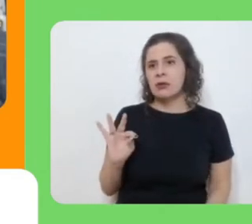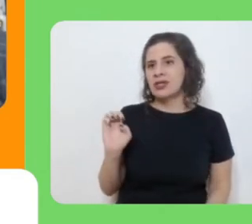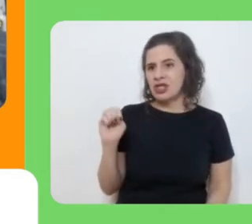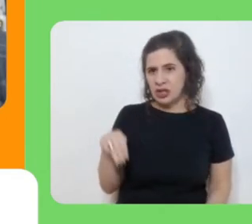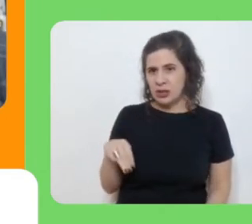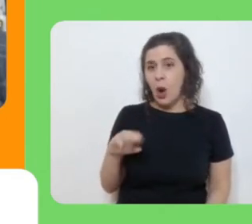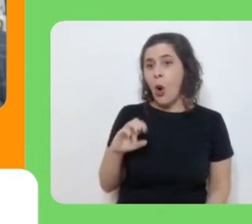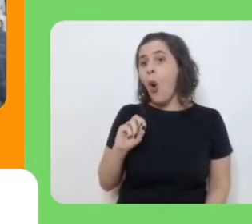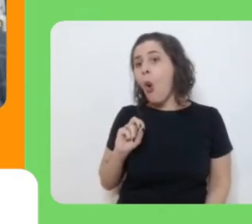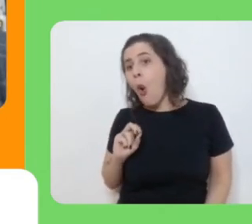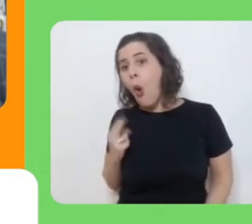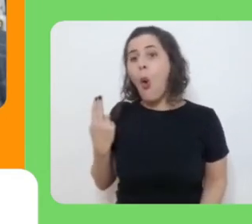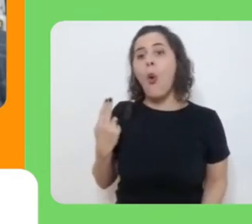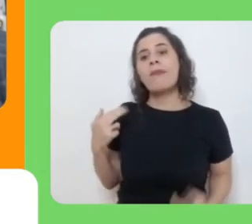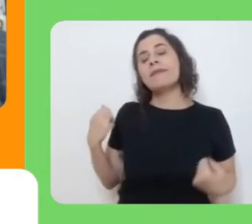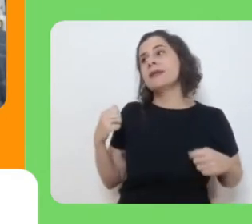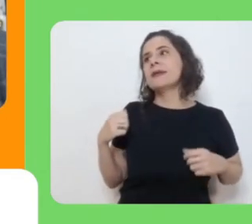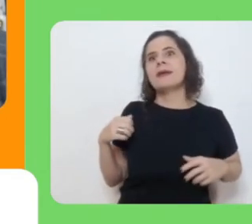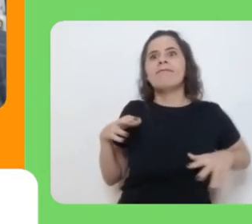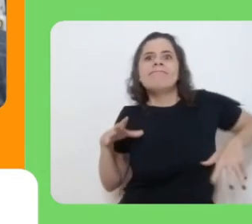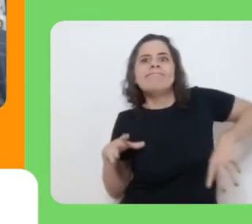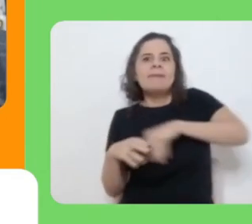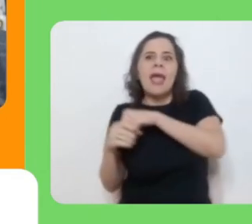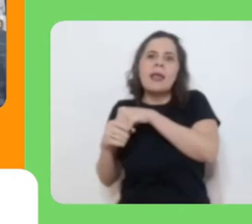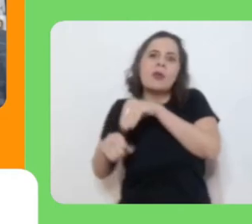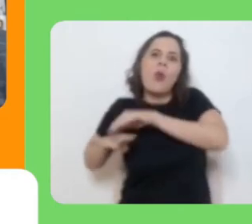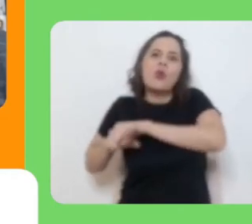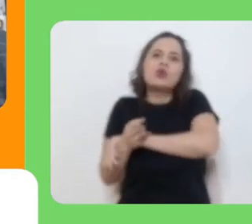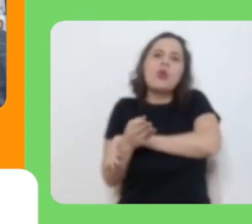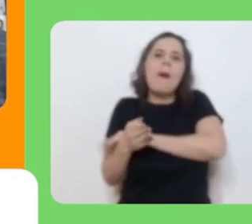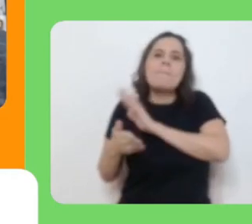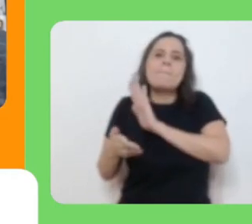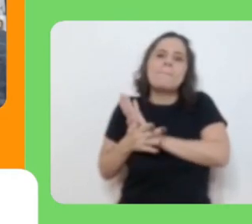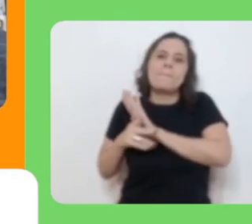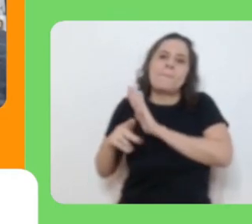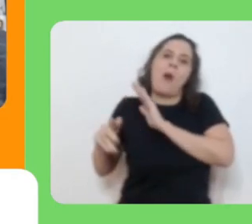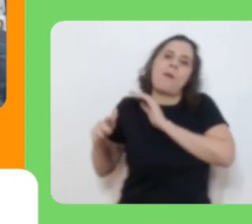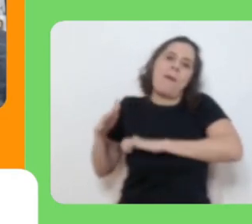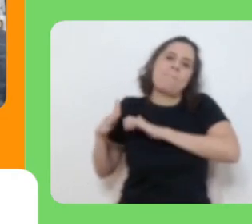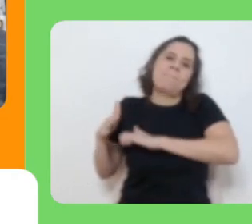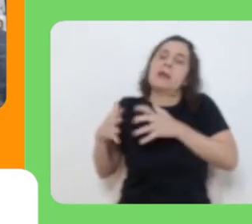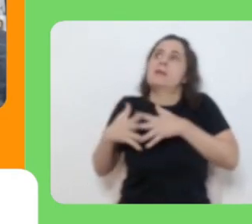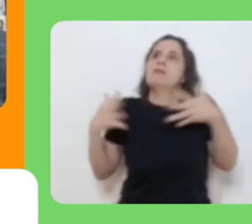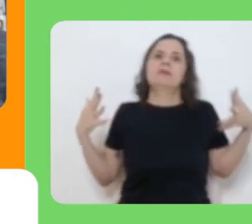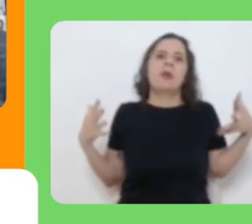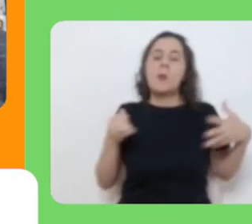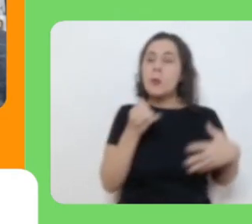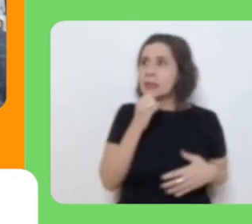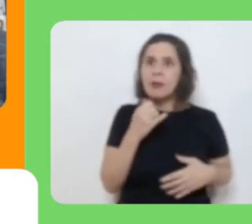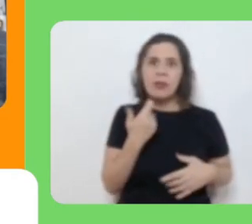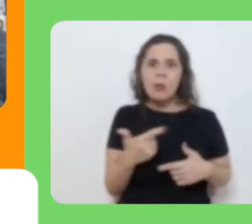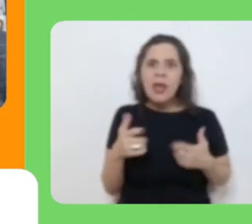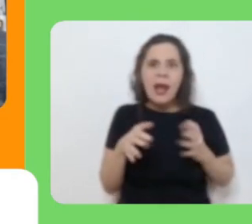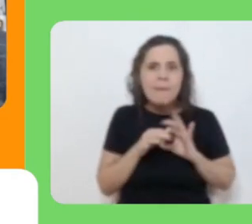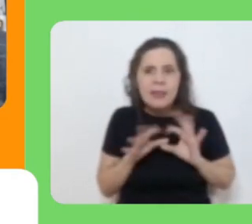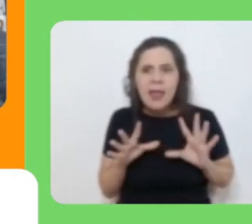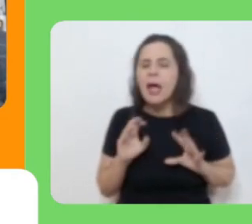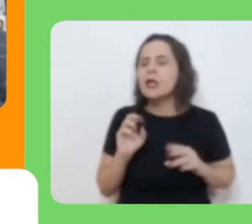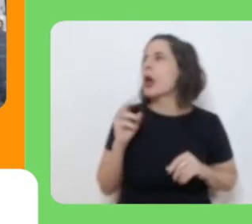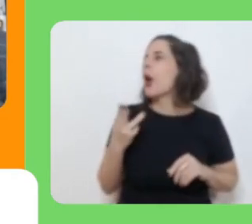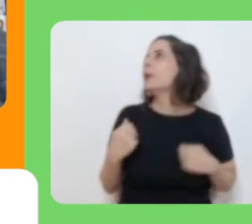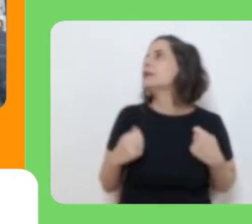inserir numa cultura corporativa gigantesca, que muitas vezes não vai deixar ele ter a liberdade que ele quer, ou ele vai ter que desenvolver